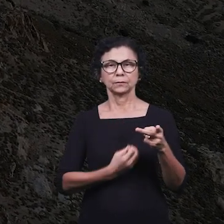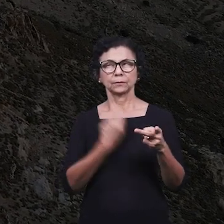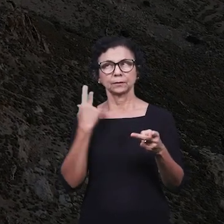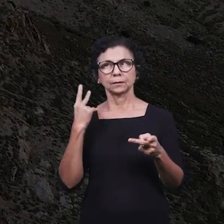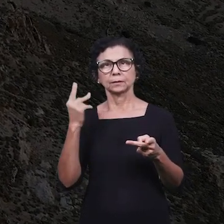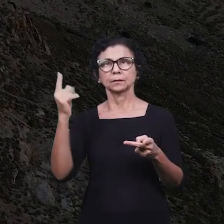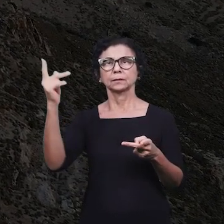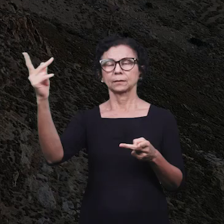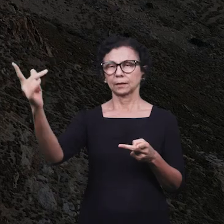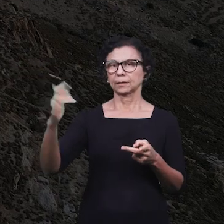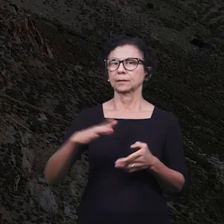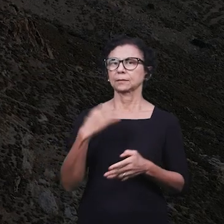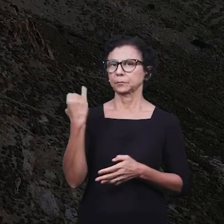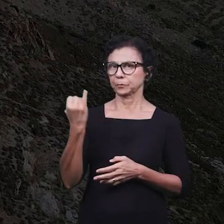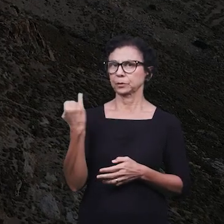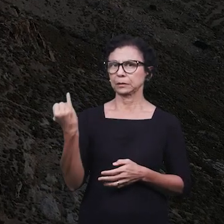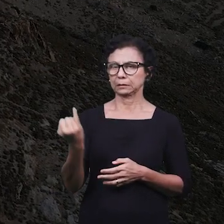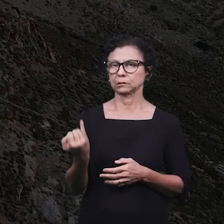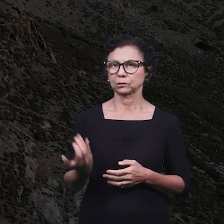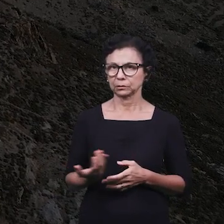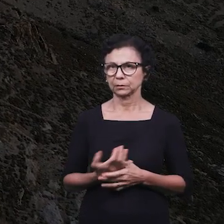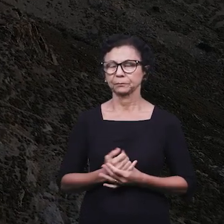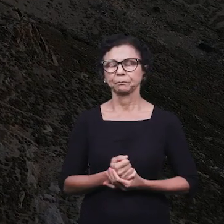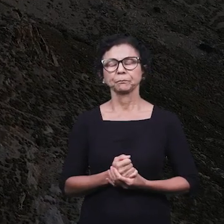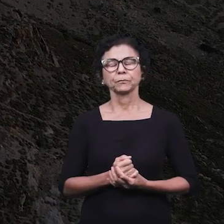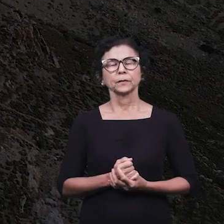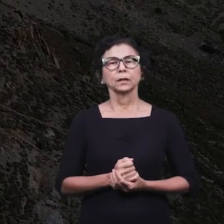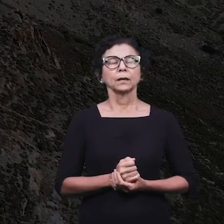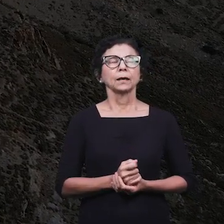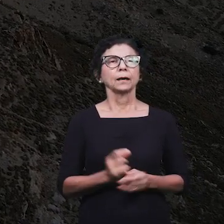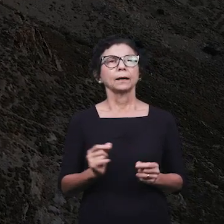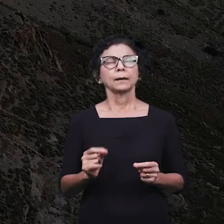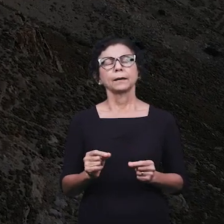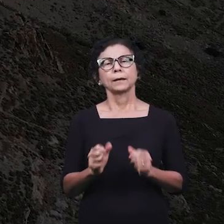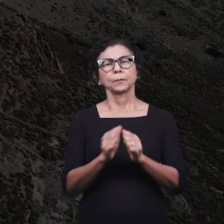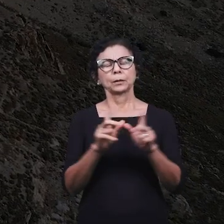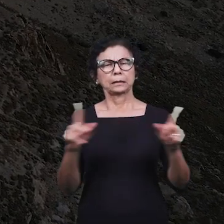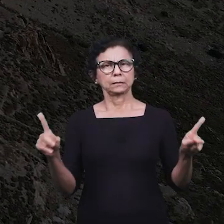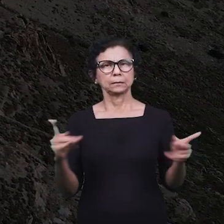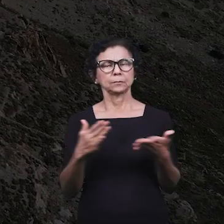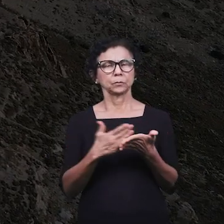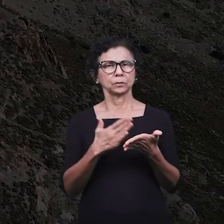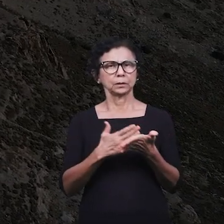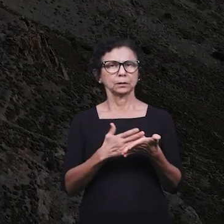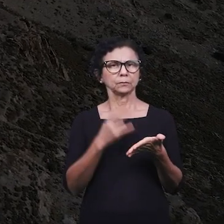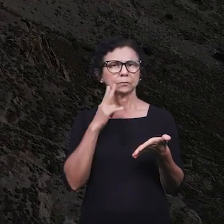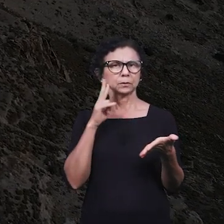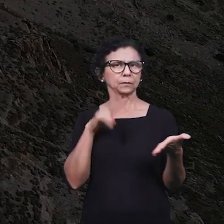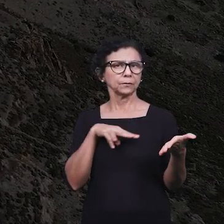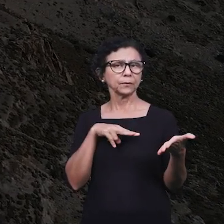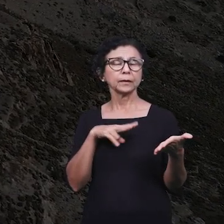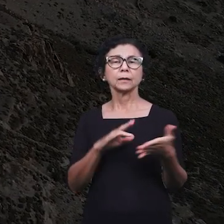Então, essa relação, isso é muito importante. E quando você pega o Apocalipse,